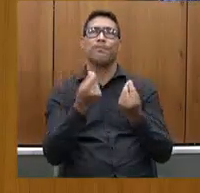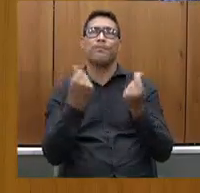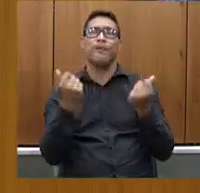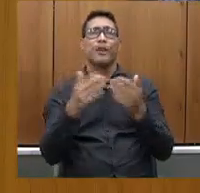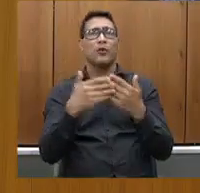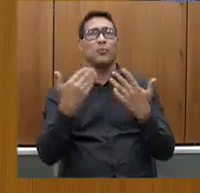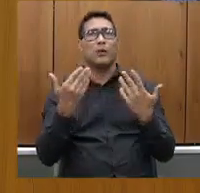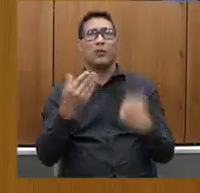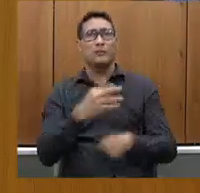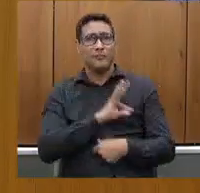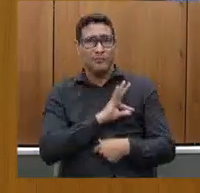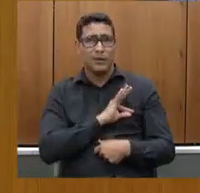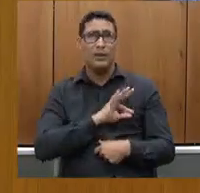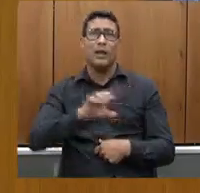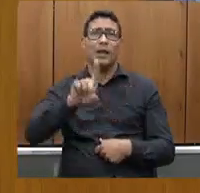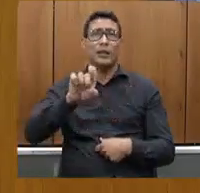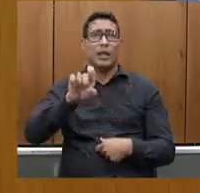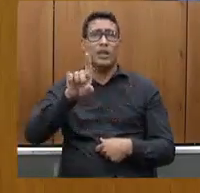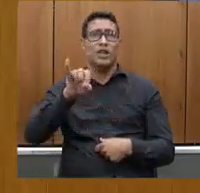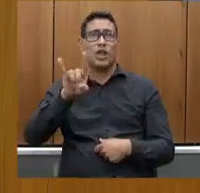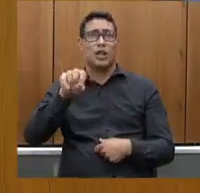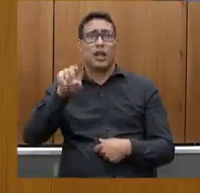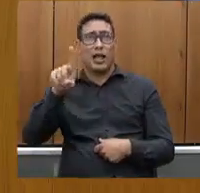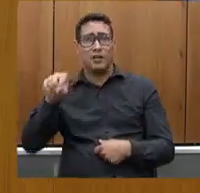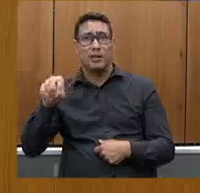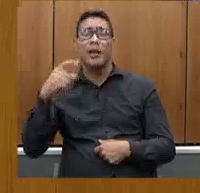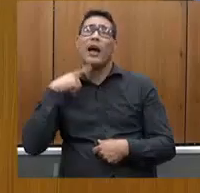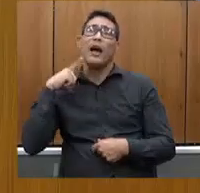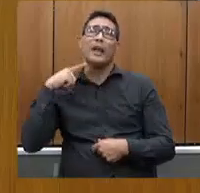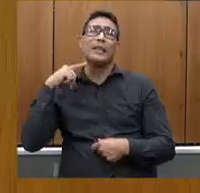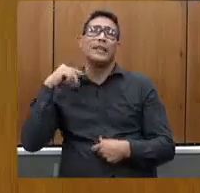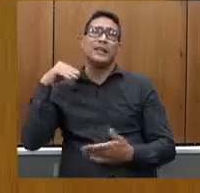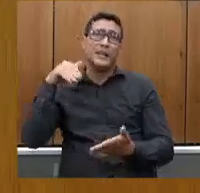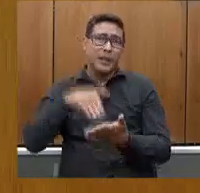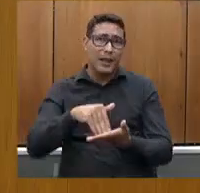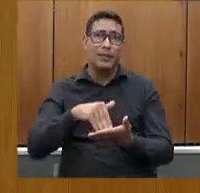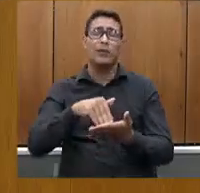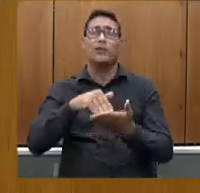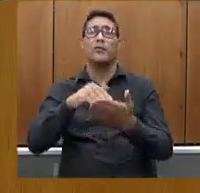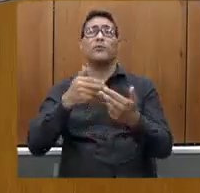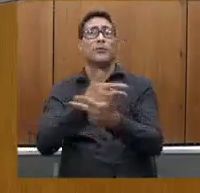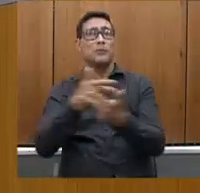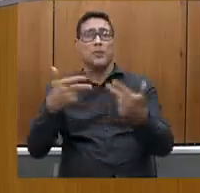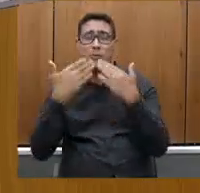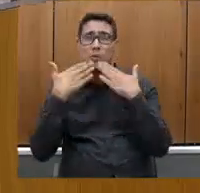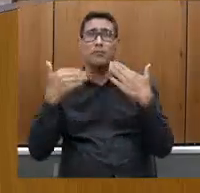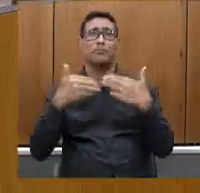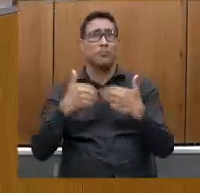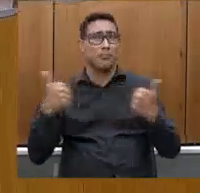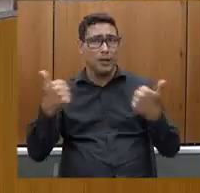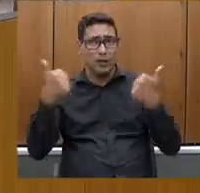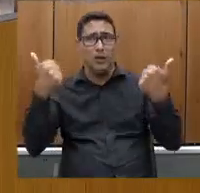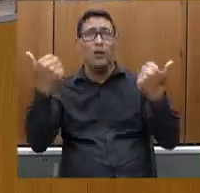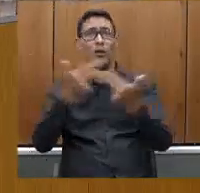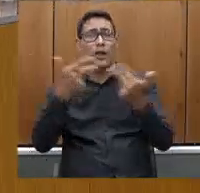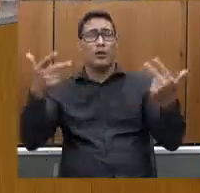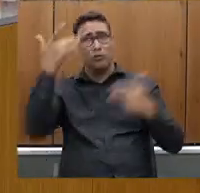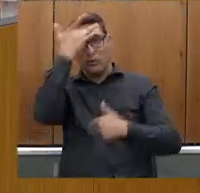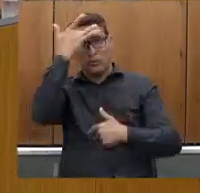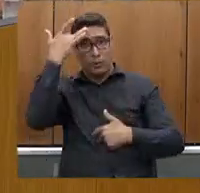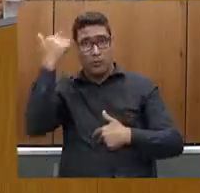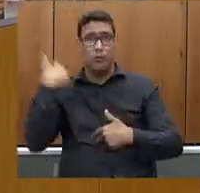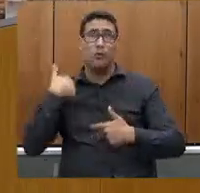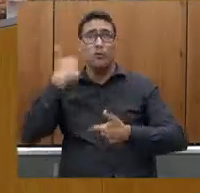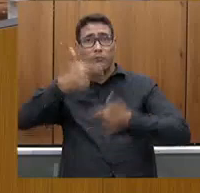dedicada né até um ambiente melhorado não sei se chegou a ver ela lá com as pessoas que